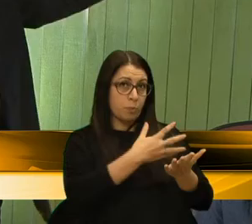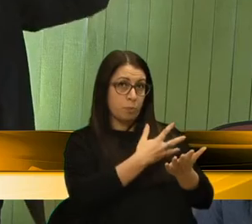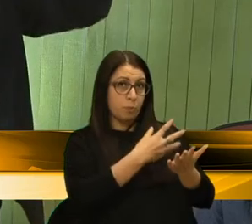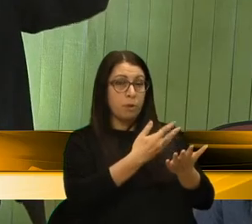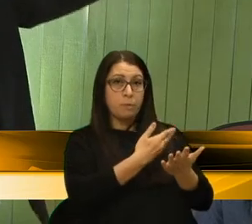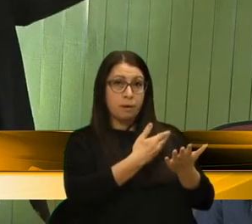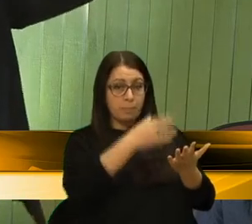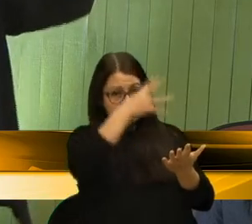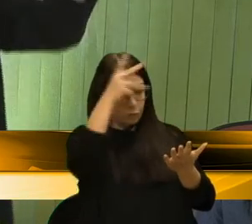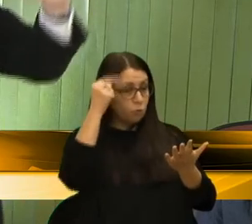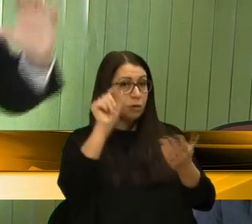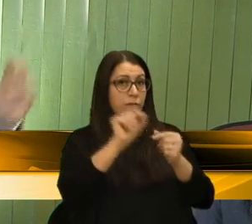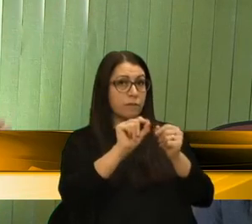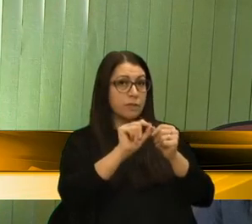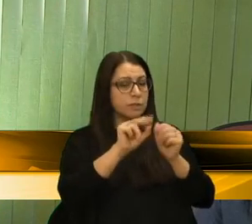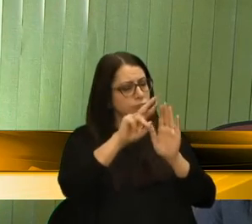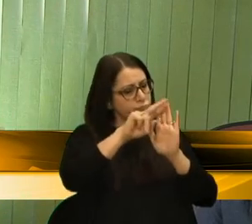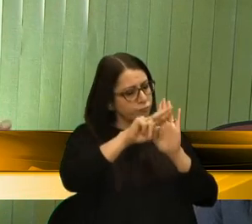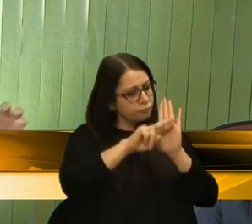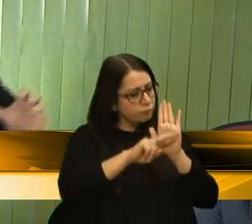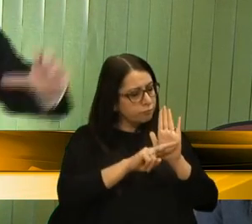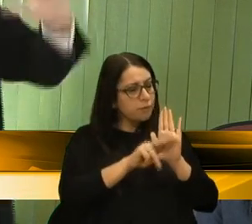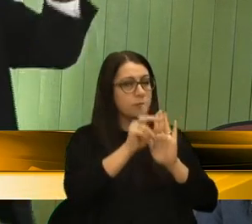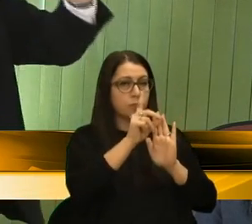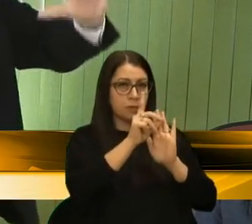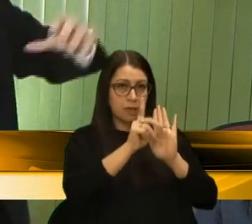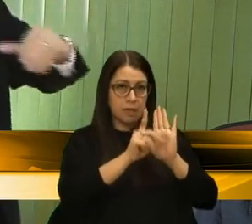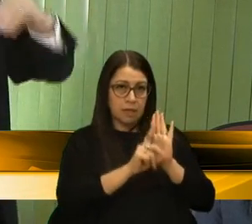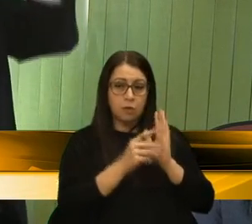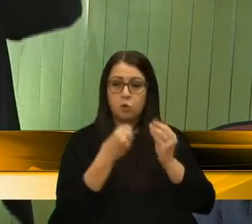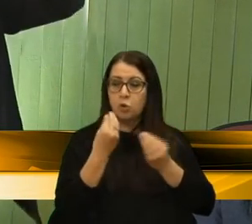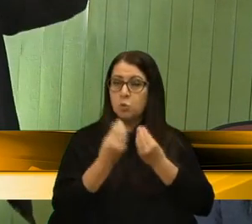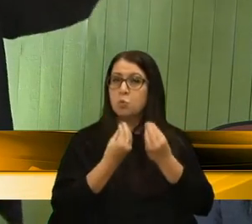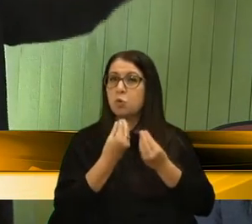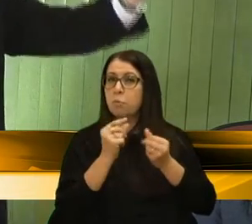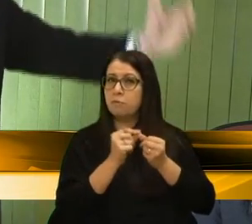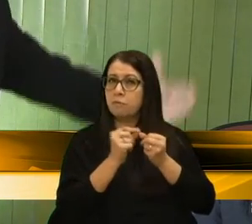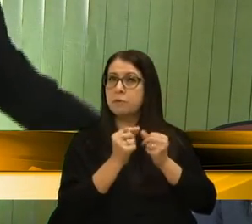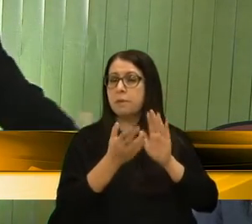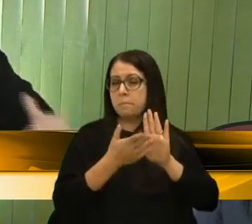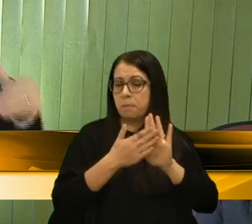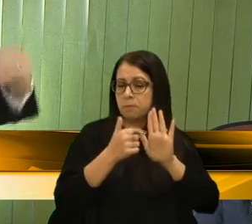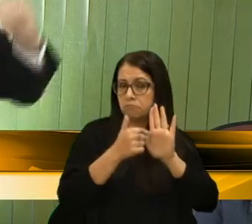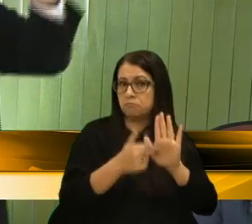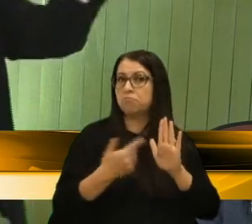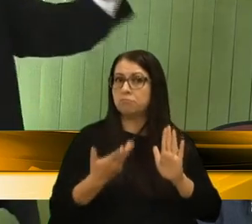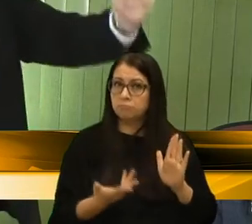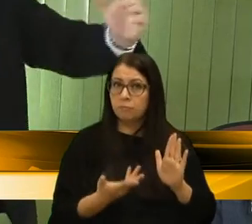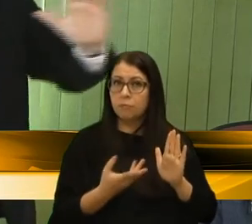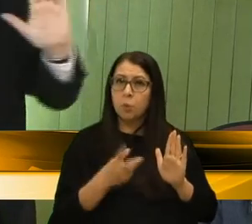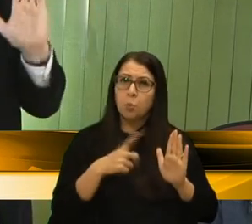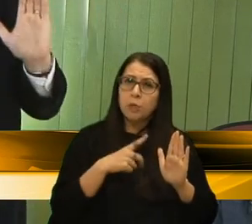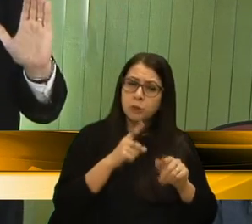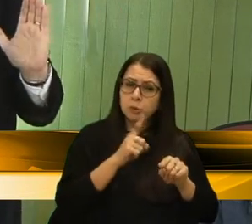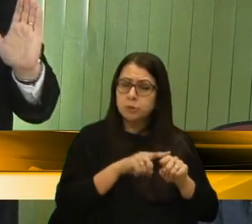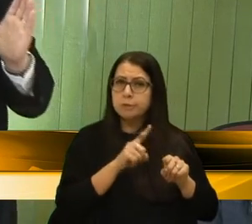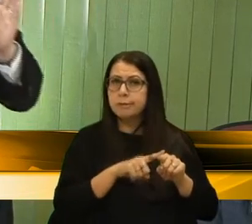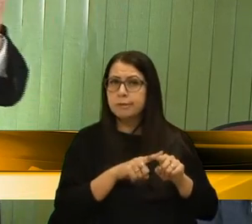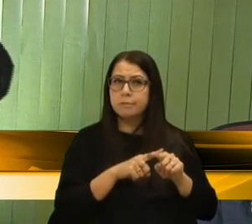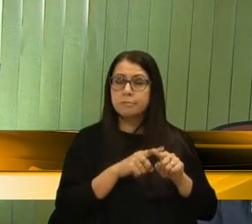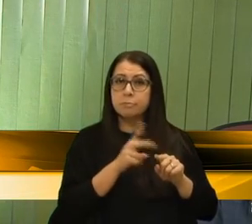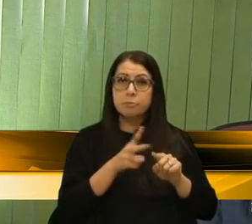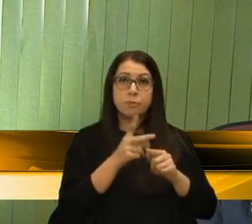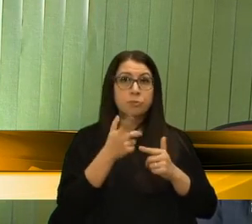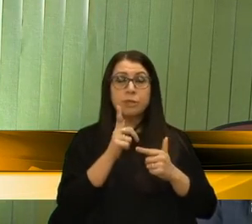vai fazer toda a sua regulamentação em decreto de como que vai propiciar isso, né, o quanto tempo. Nós procuramos